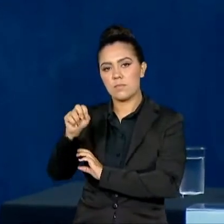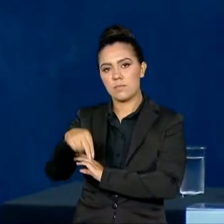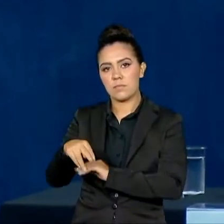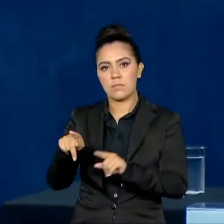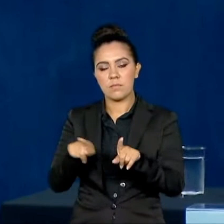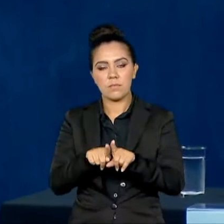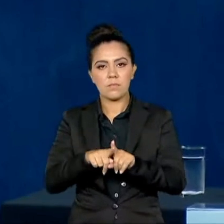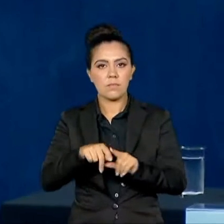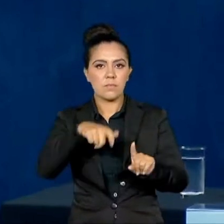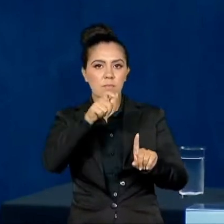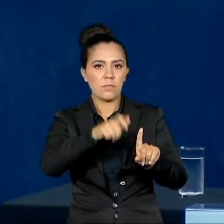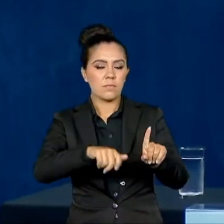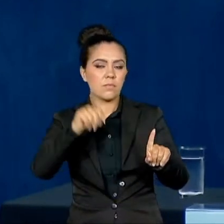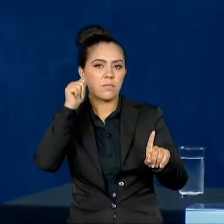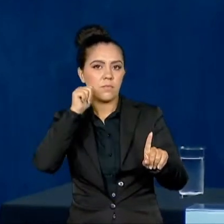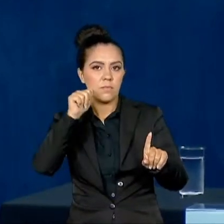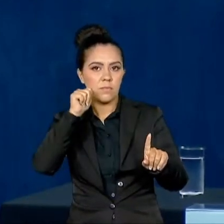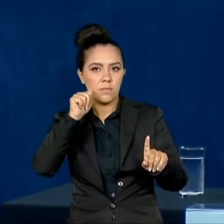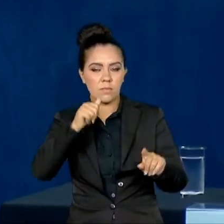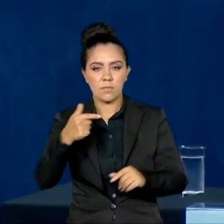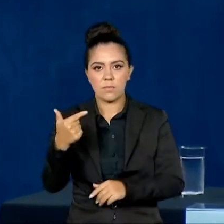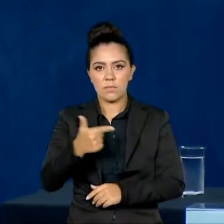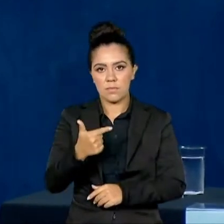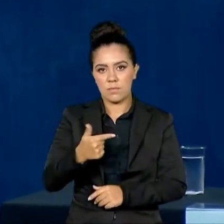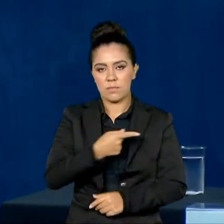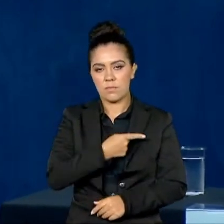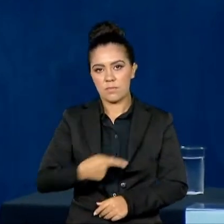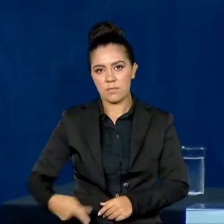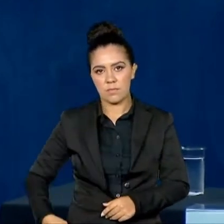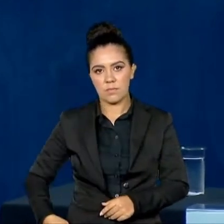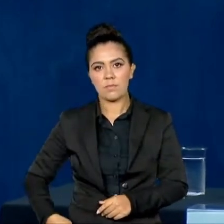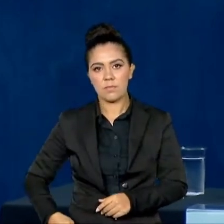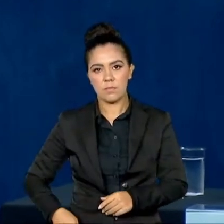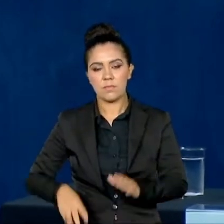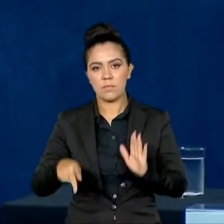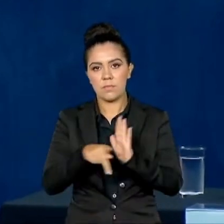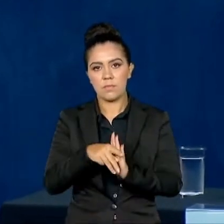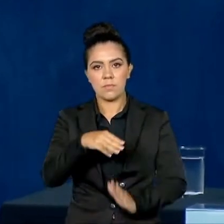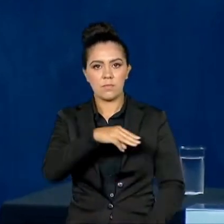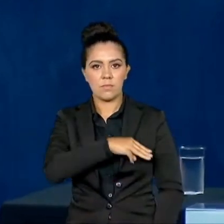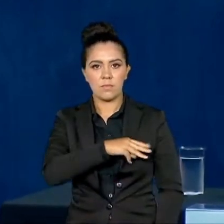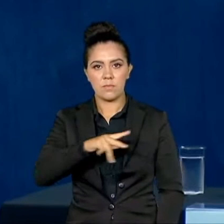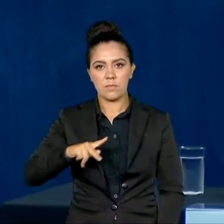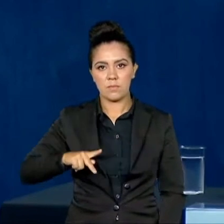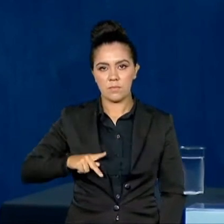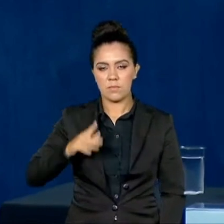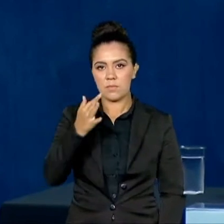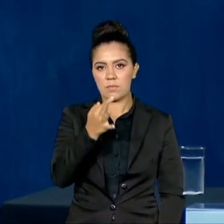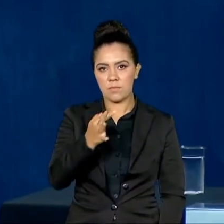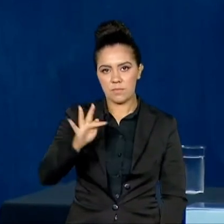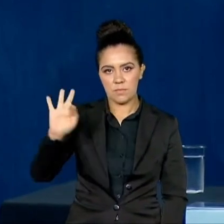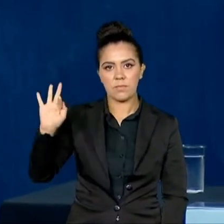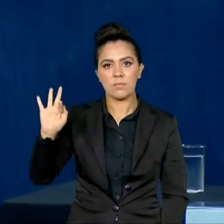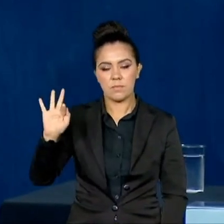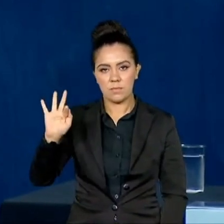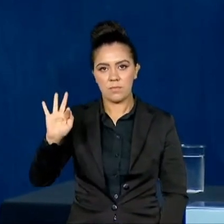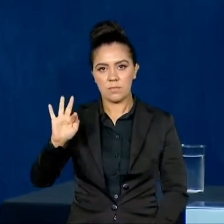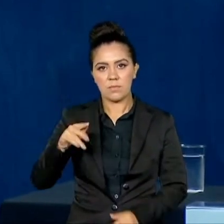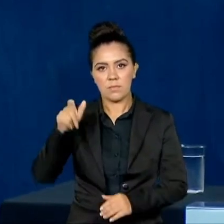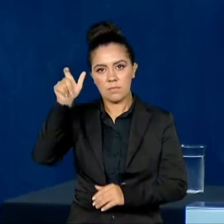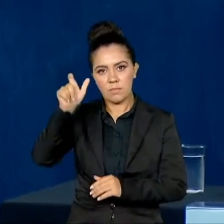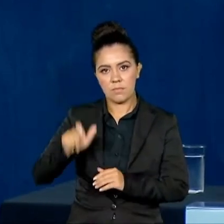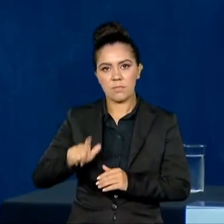excelentíssima senhora vice-presidente do Conselho Superior do Ministério Público Federal, minha antecessora